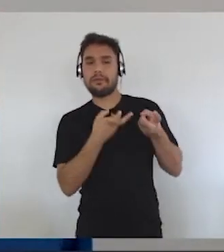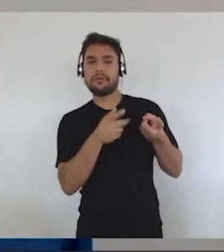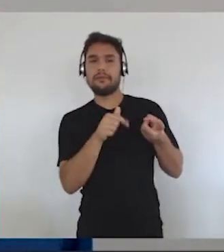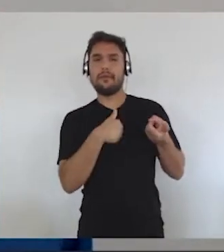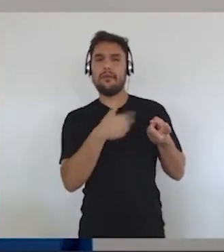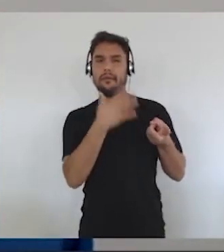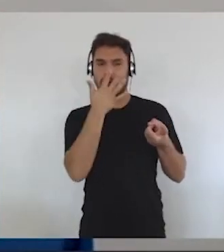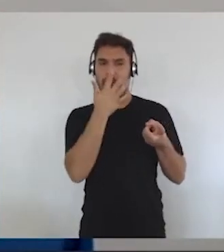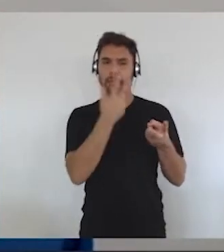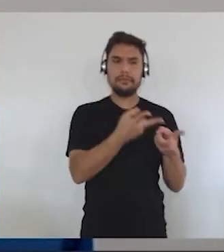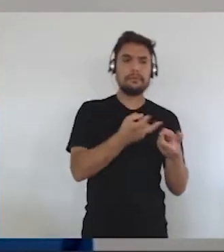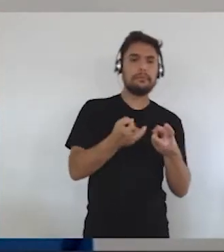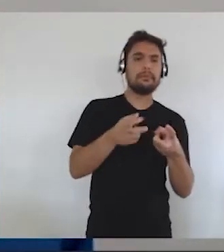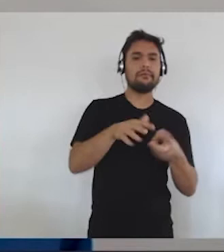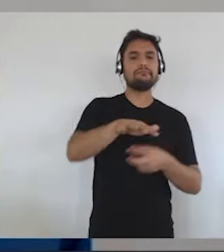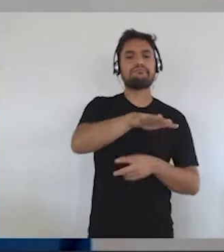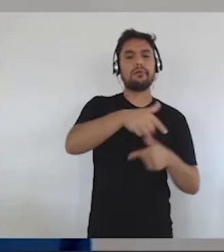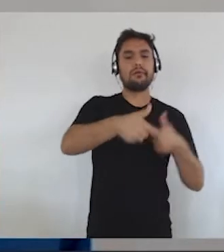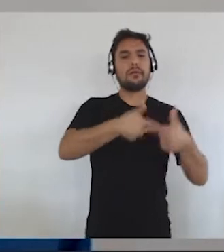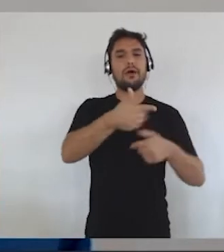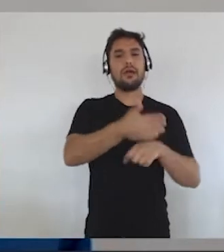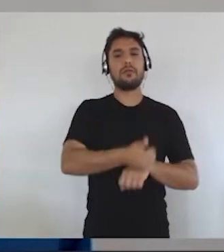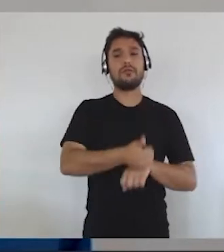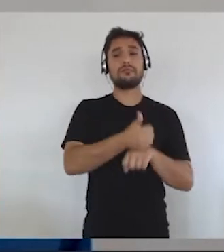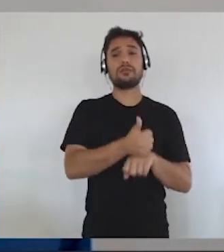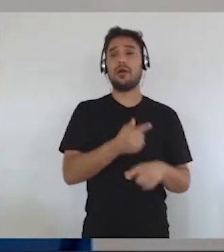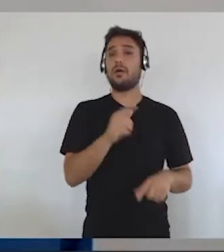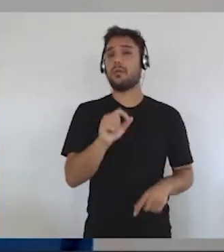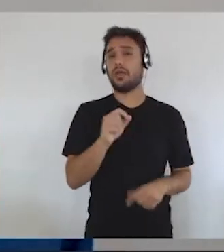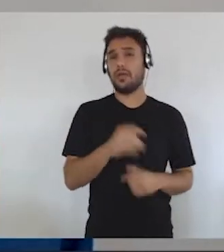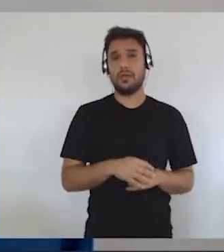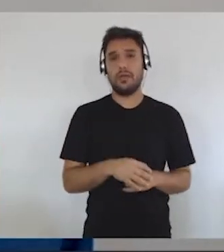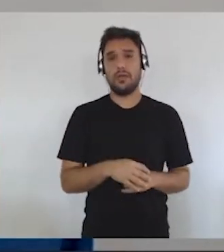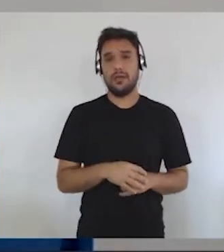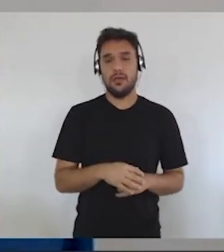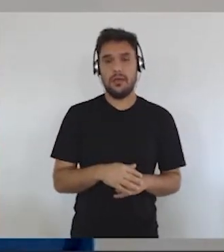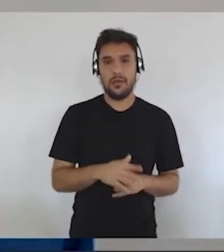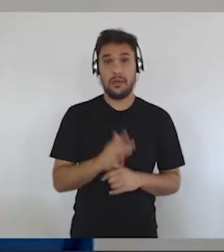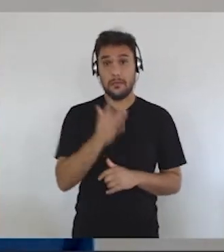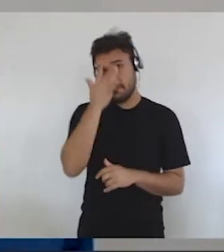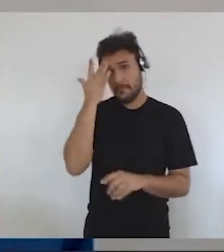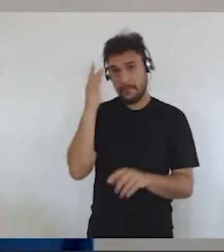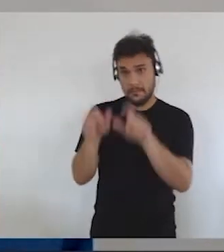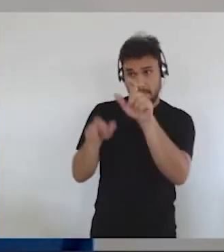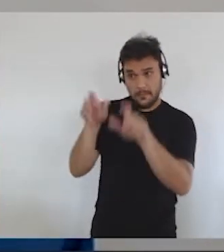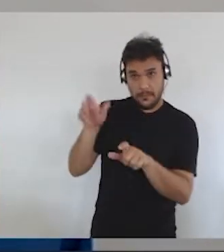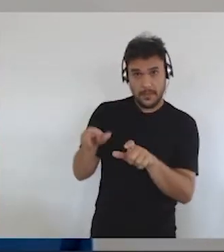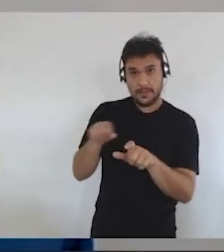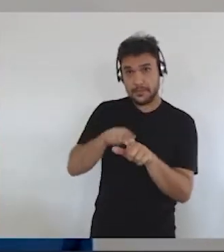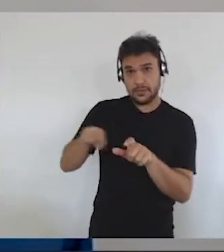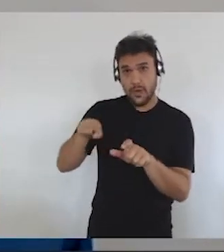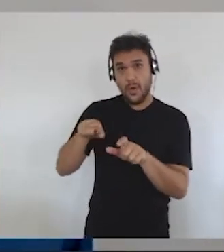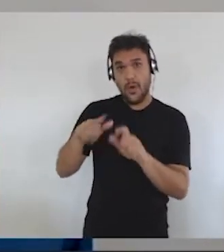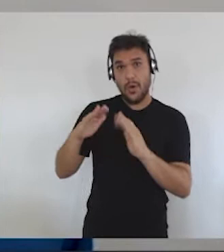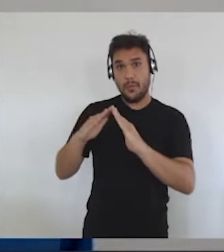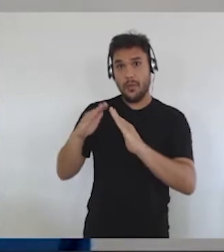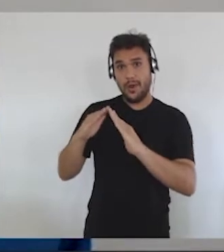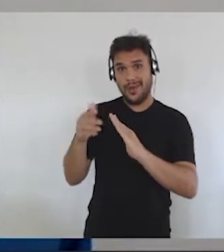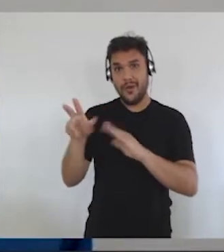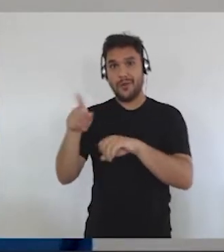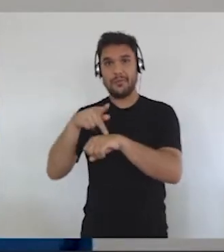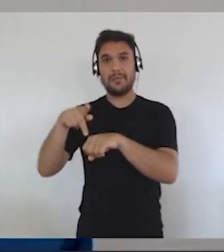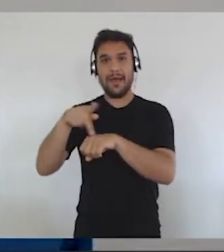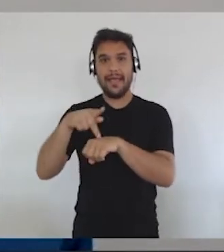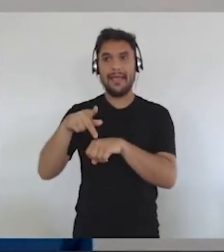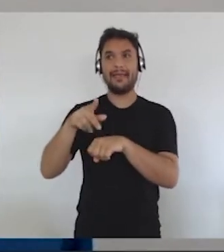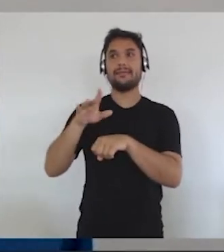na atividade profissional é aquele de pessoas que estavam no exterior